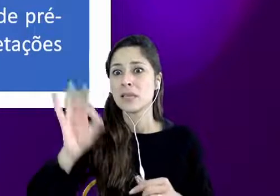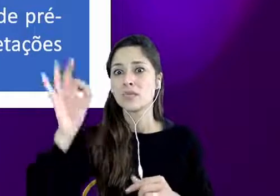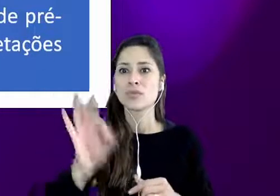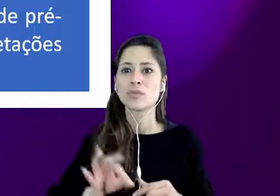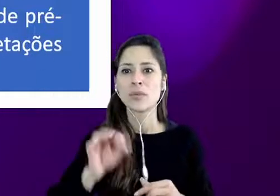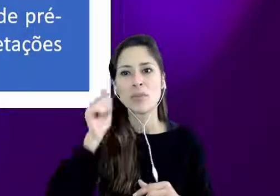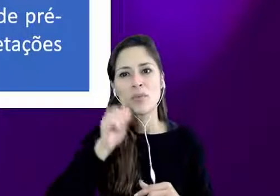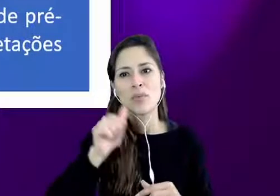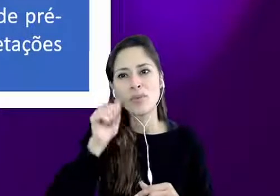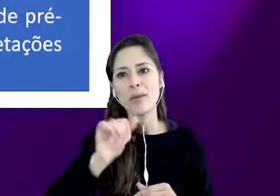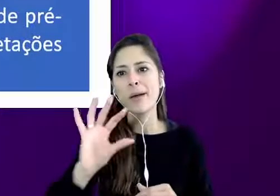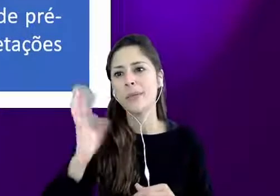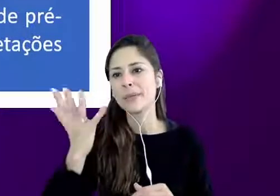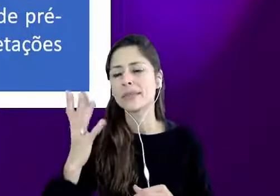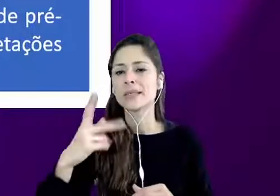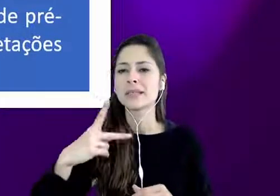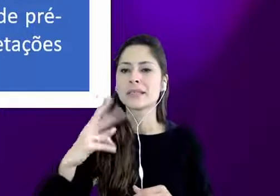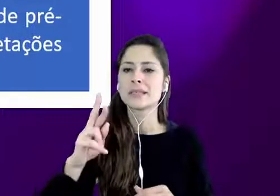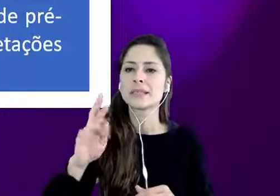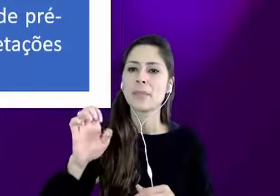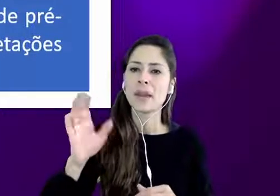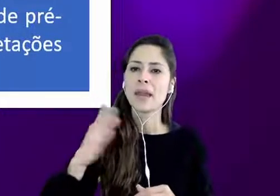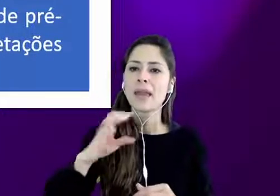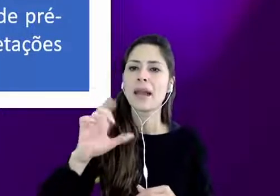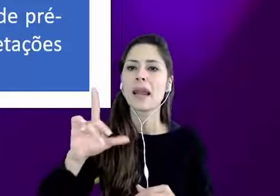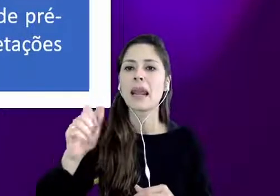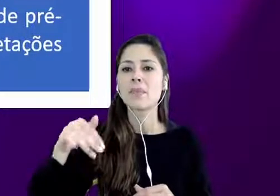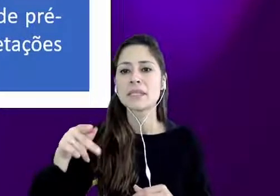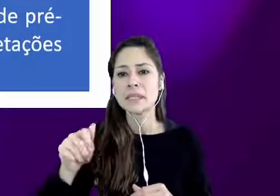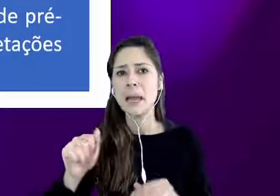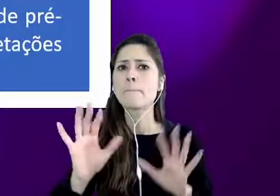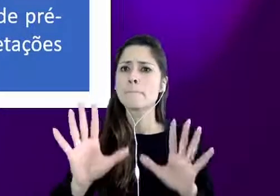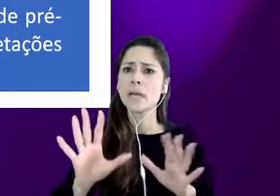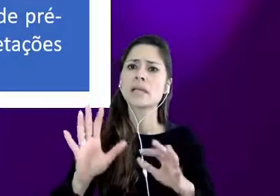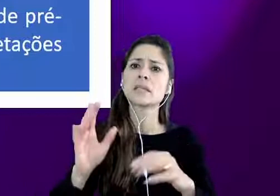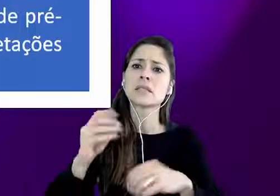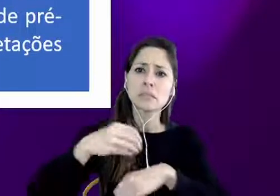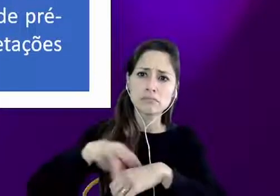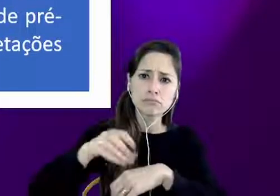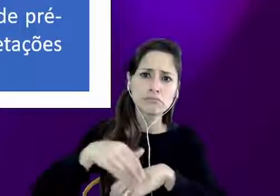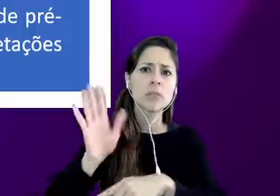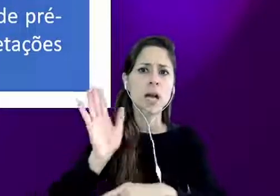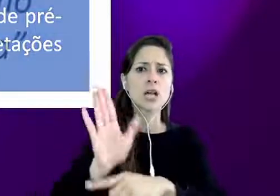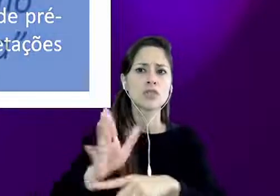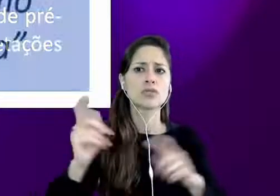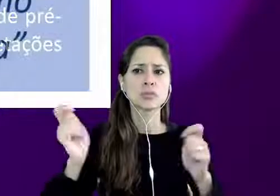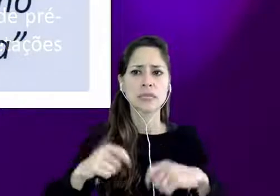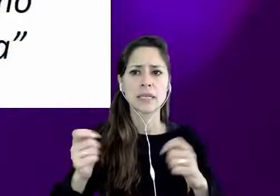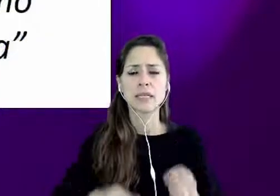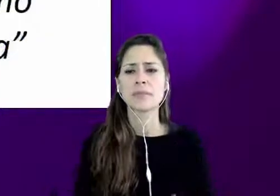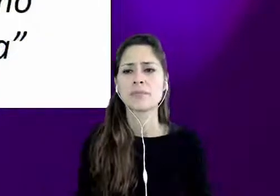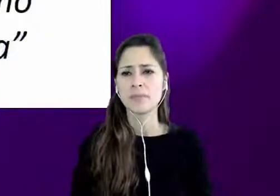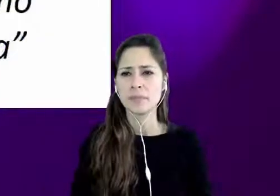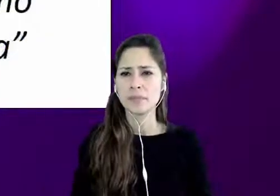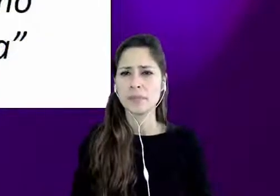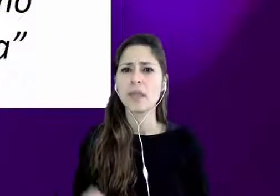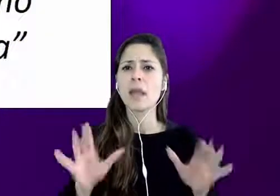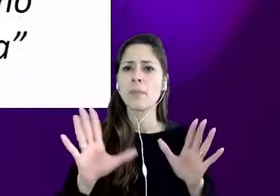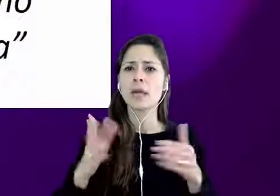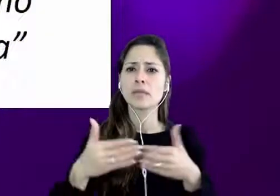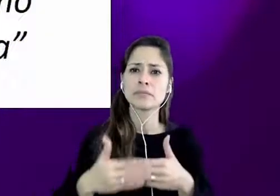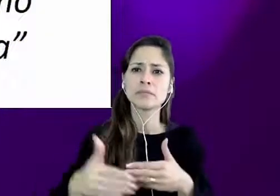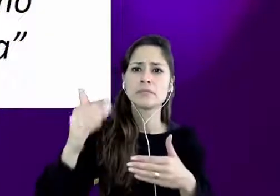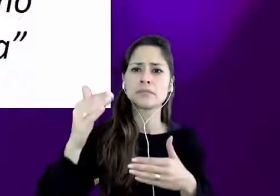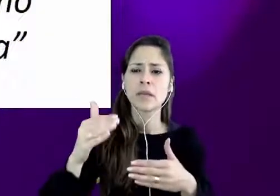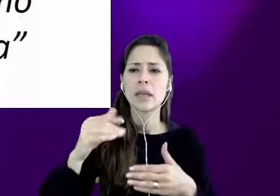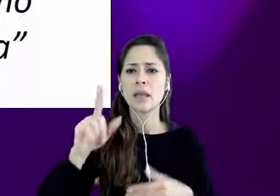a ocorrência de pré-eclâmpsia, mas tem, sim, esses resultados bastante entusiasmantes. Mas, a partir deste momento,